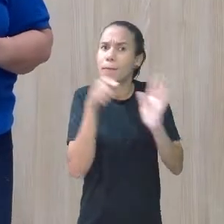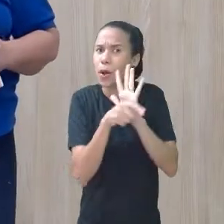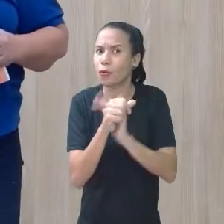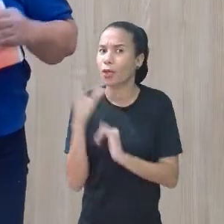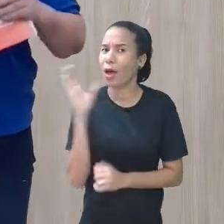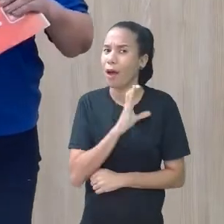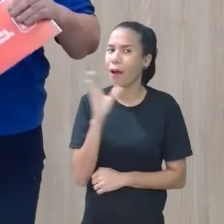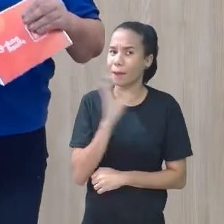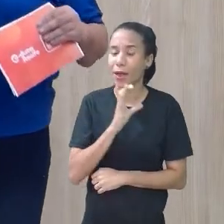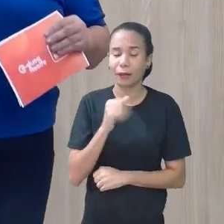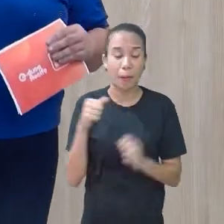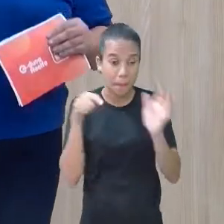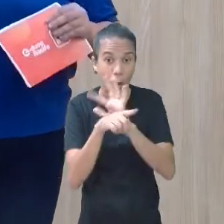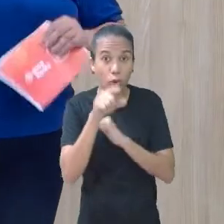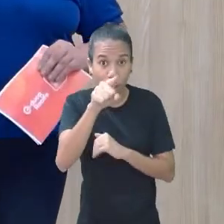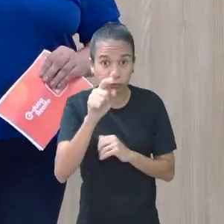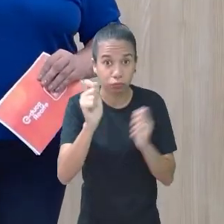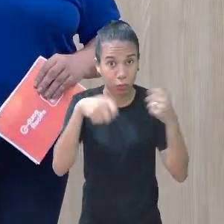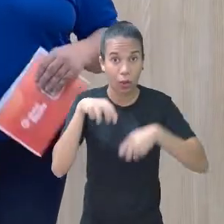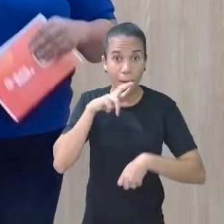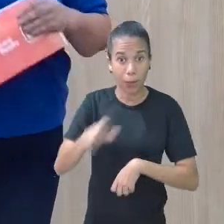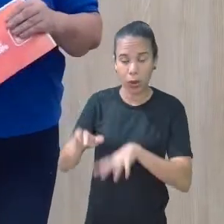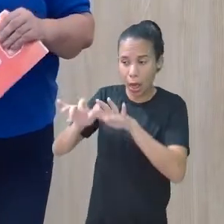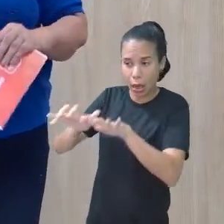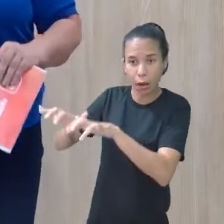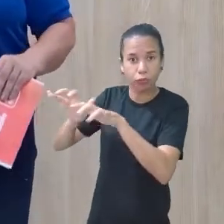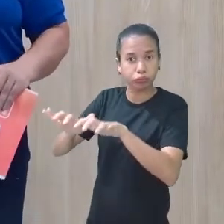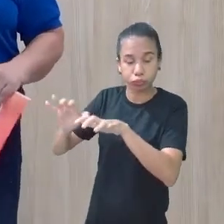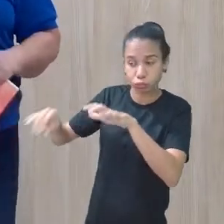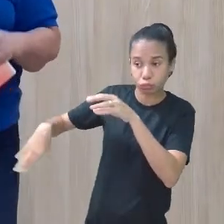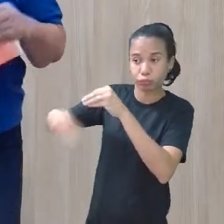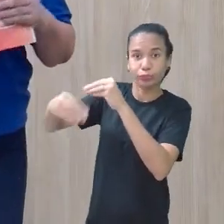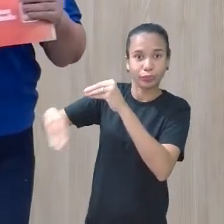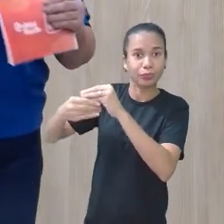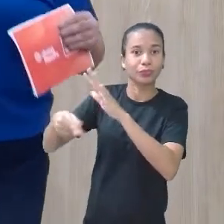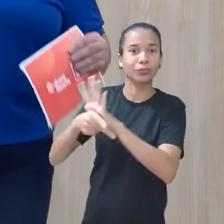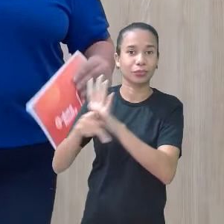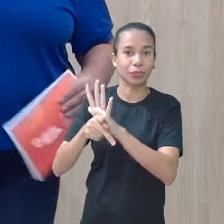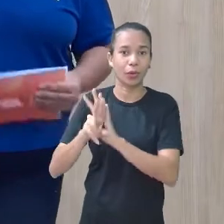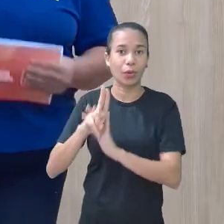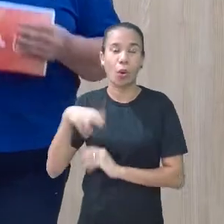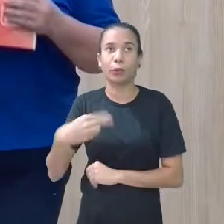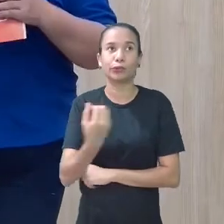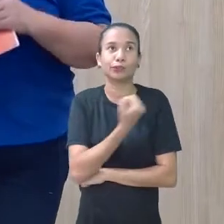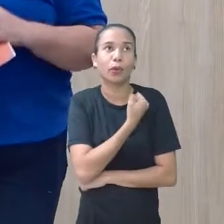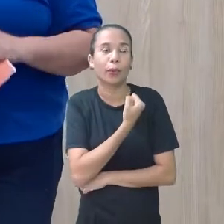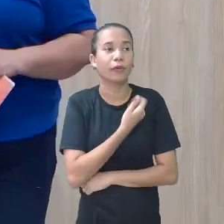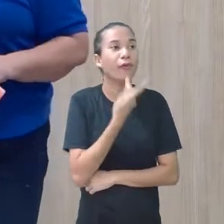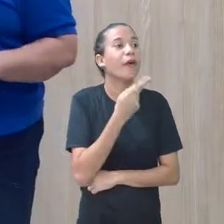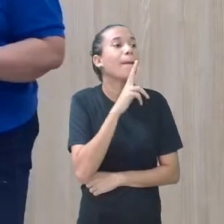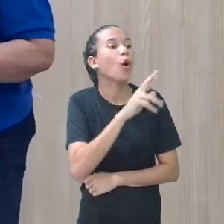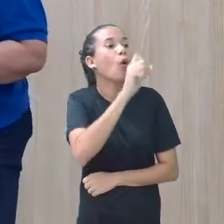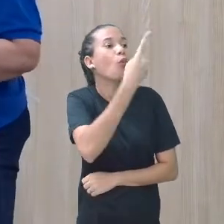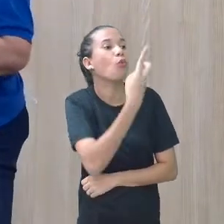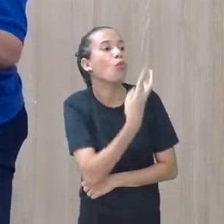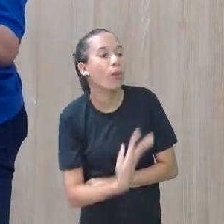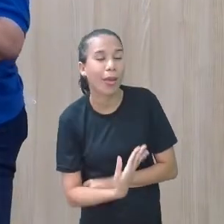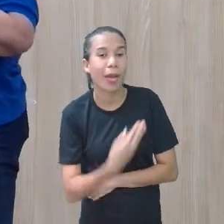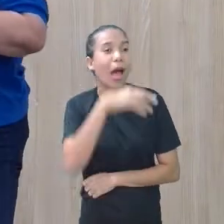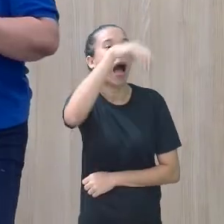perguntas rápidas, onde vocês têm a opção aí de responder através de uma numeração ou através de